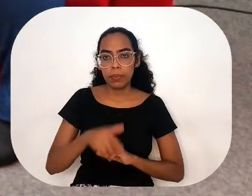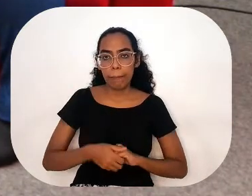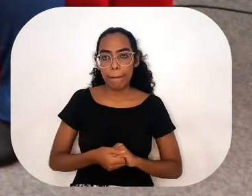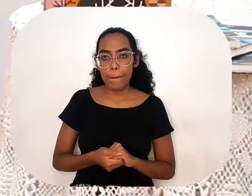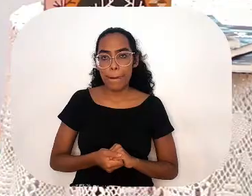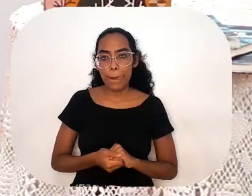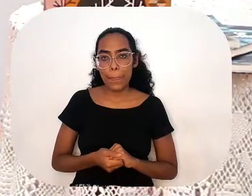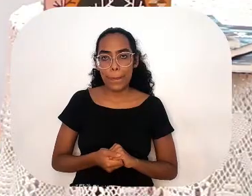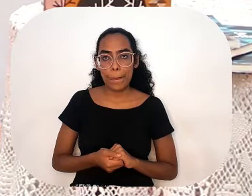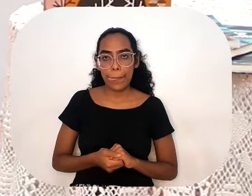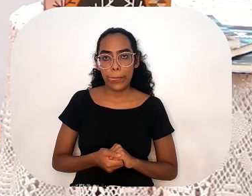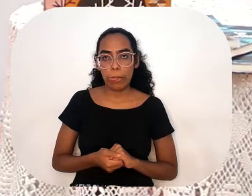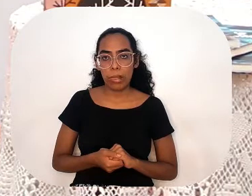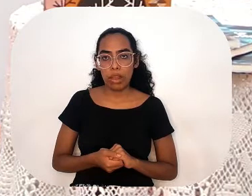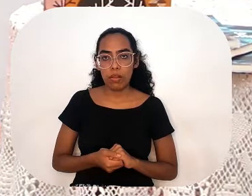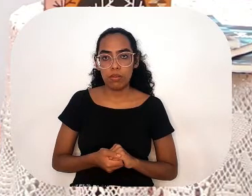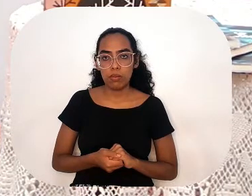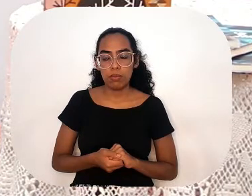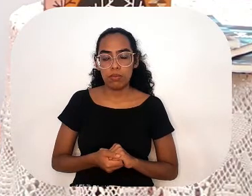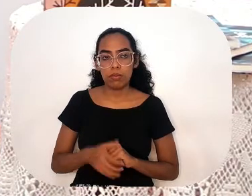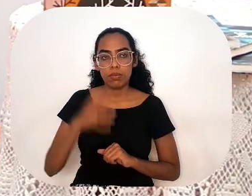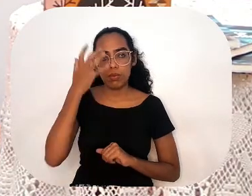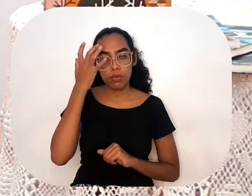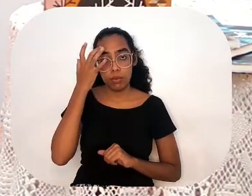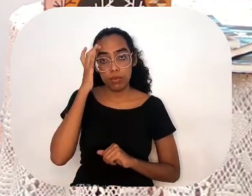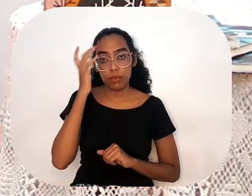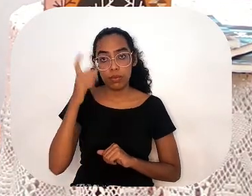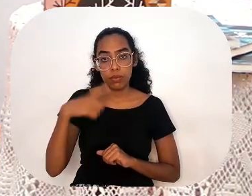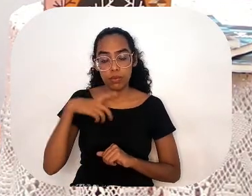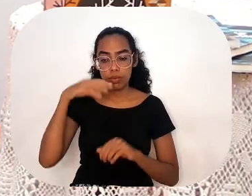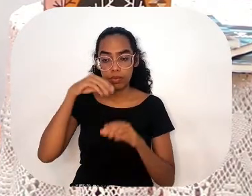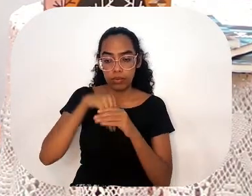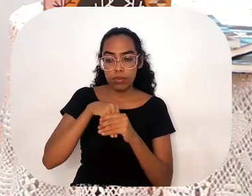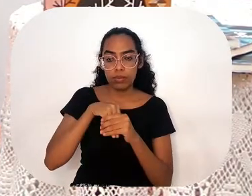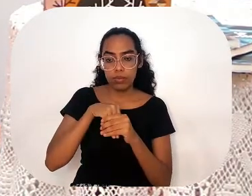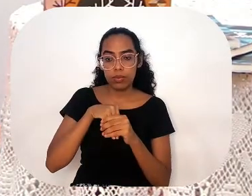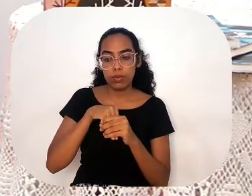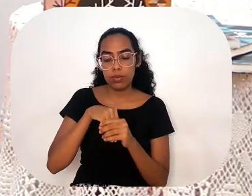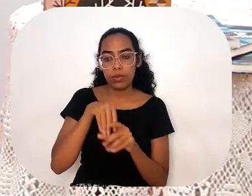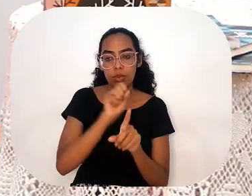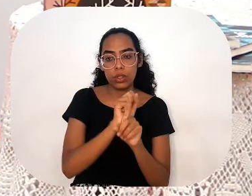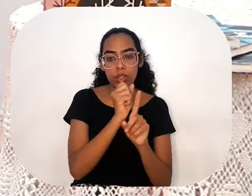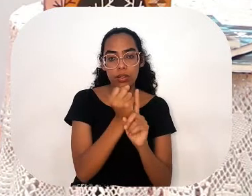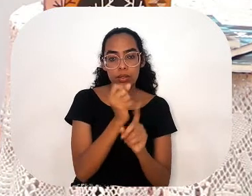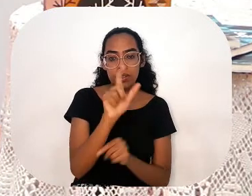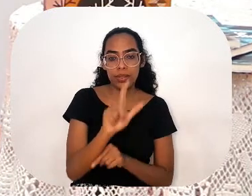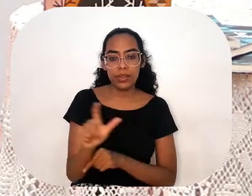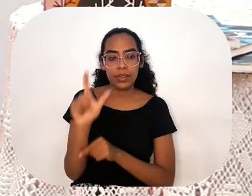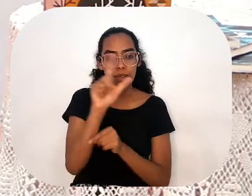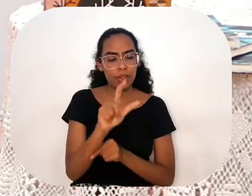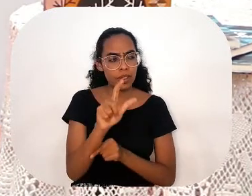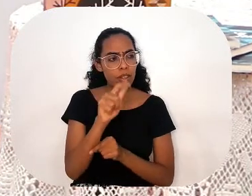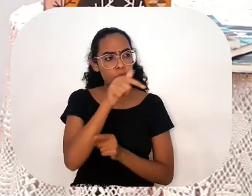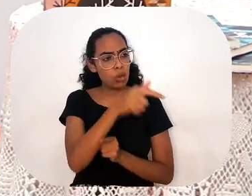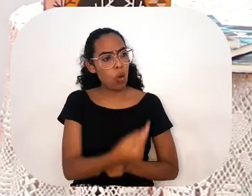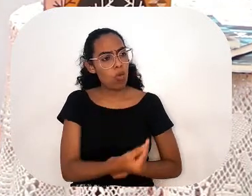então é algo também eu acredito que isso acontece na sociologia literária Mais especificamente no Ceará também né Não